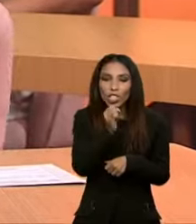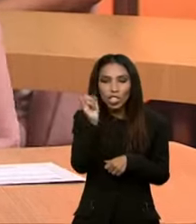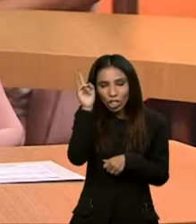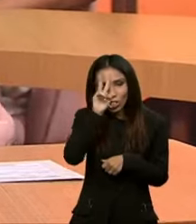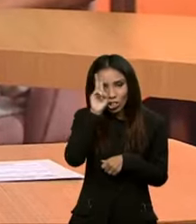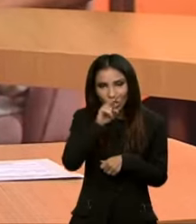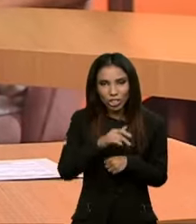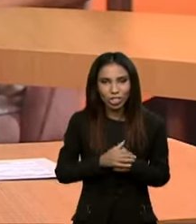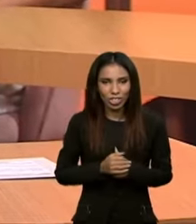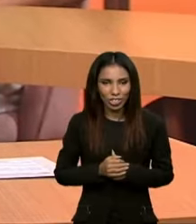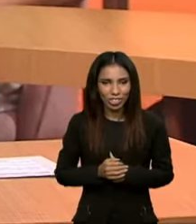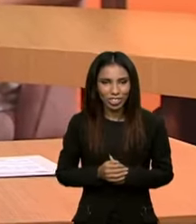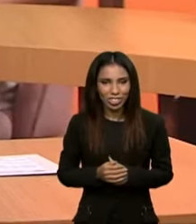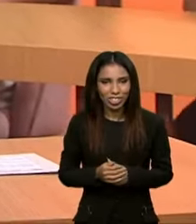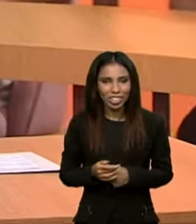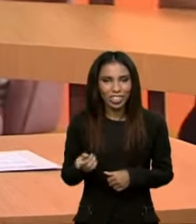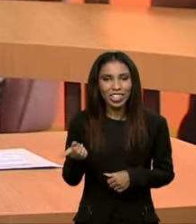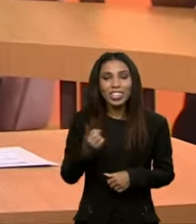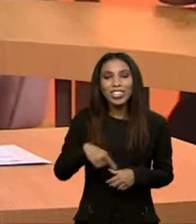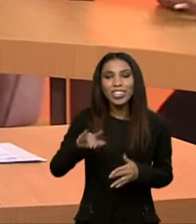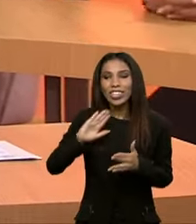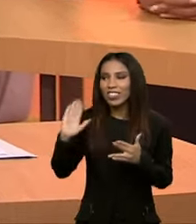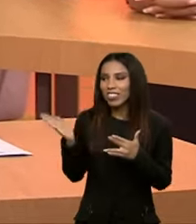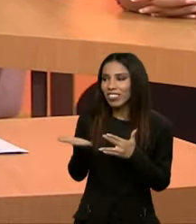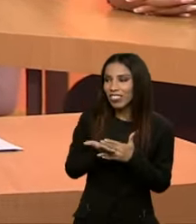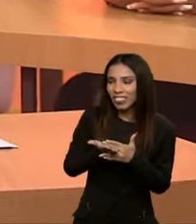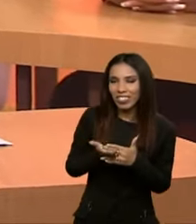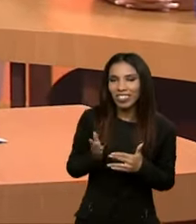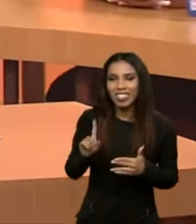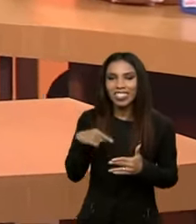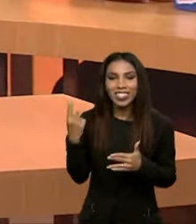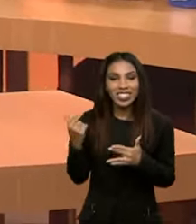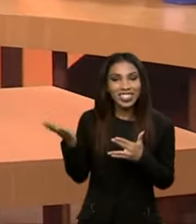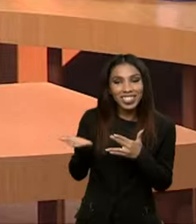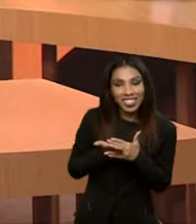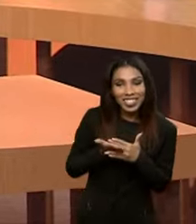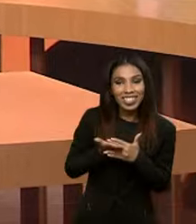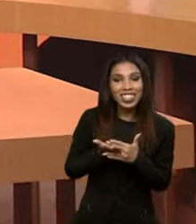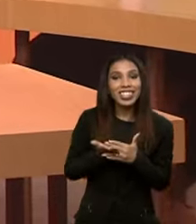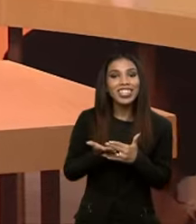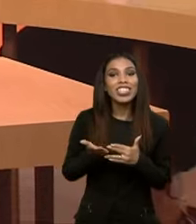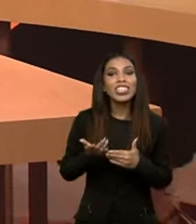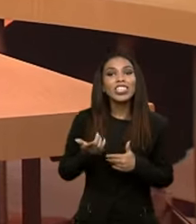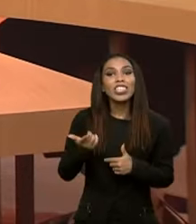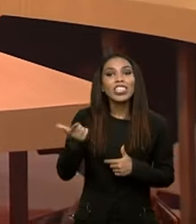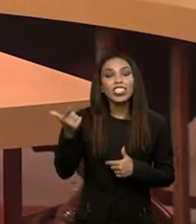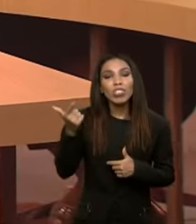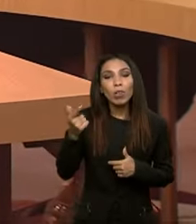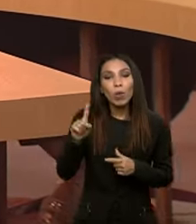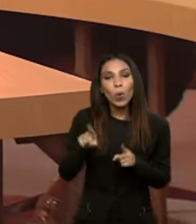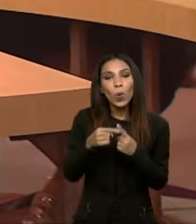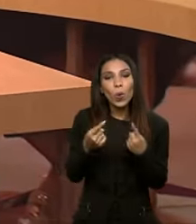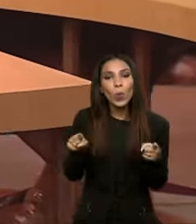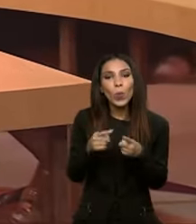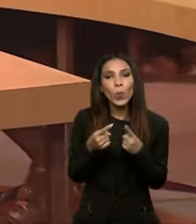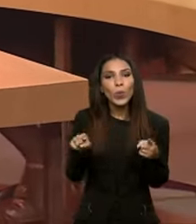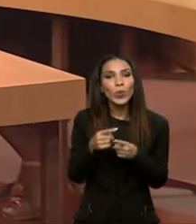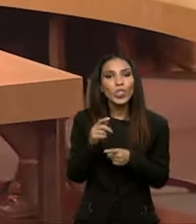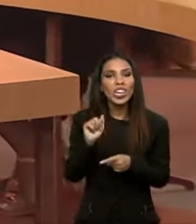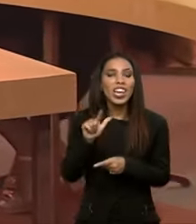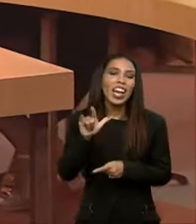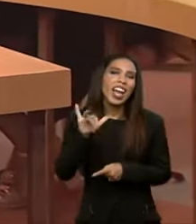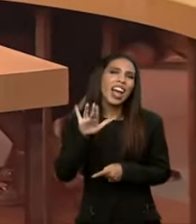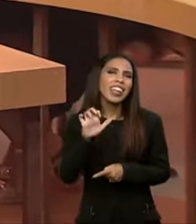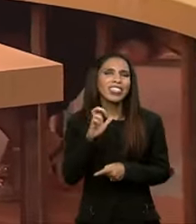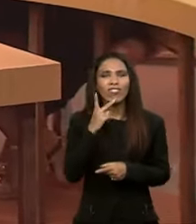A gente vai pro intervalo, mas... A gente vai terminar o bloco com mais uma música, né, Alice? Já que a gente falou